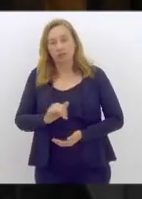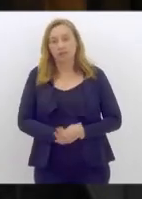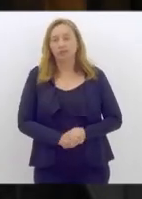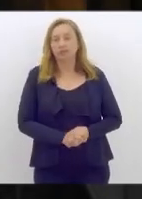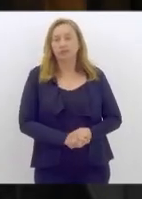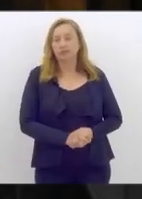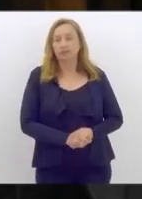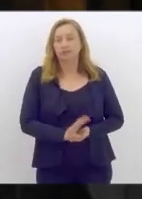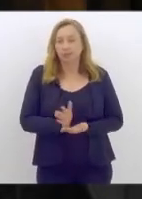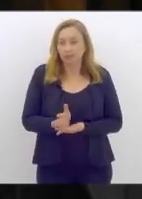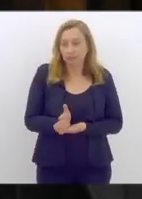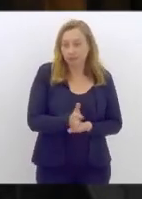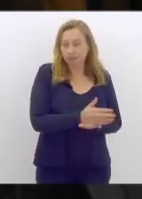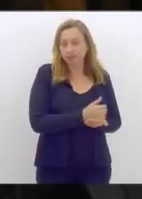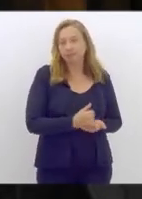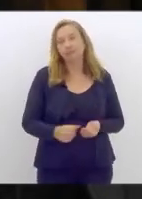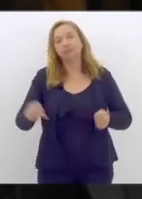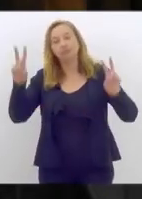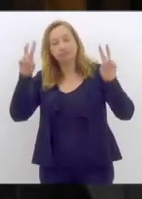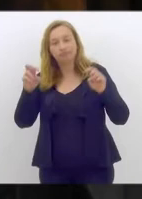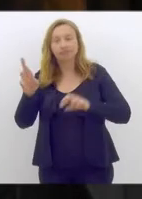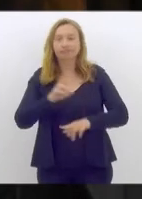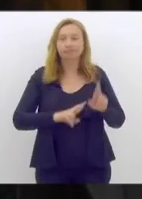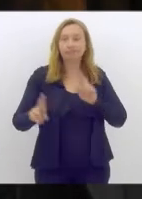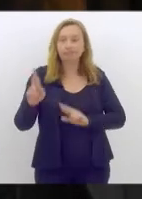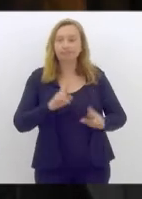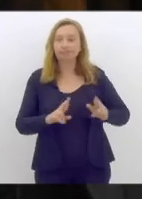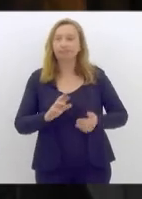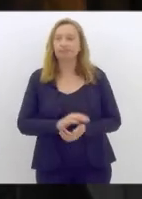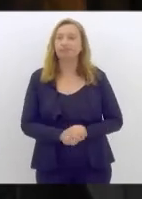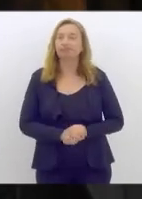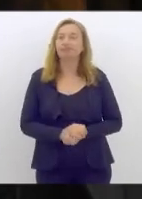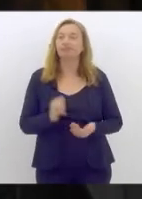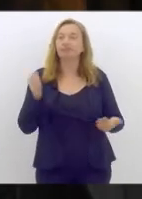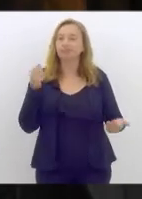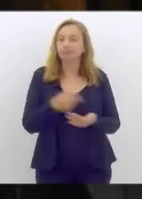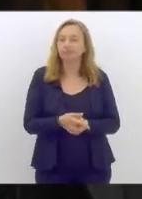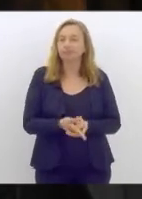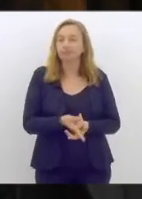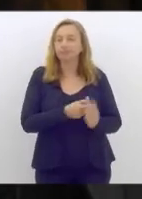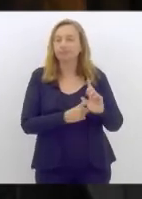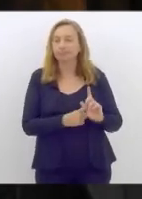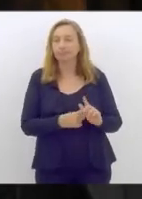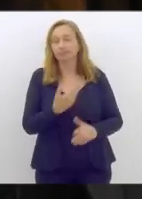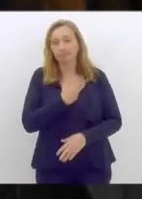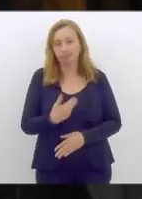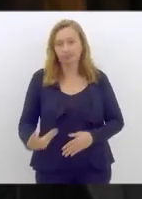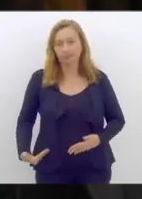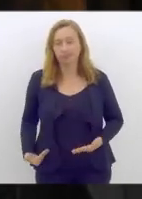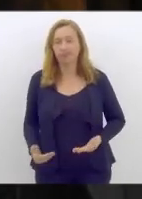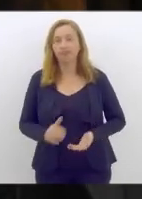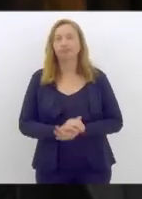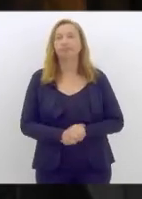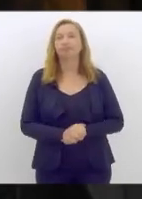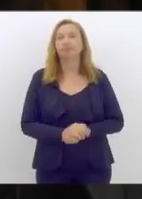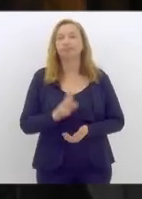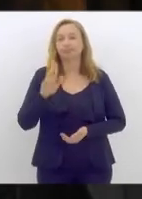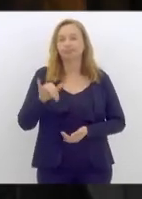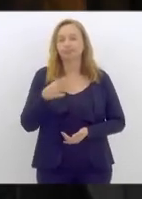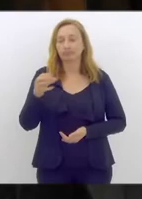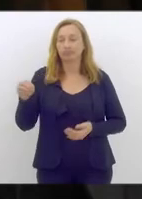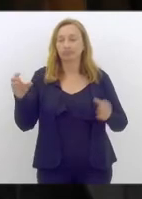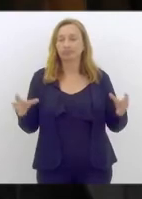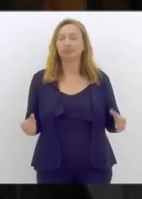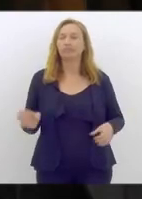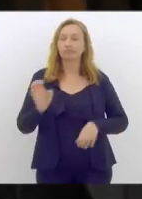que apura as questões relativas ao pagamento da dívida pública com a união do Estado